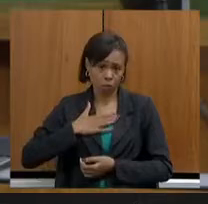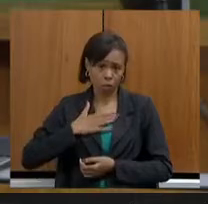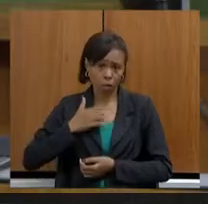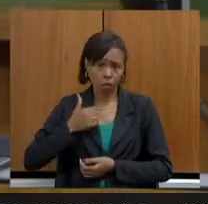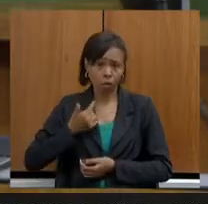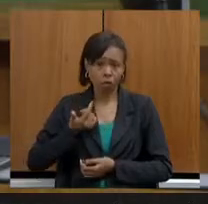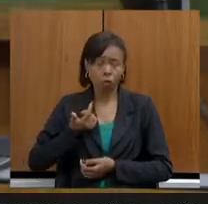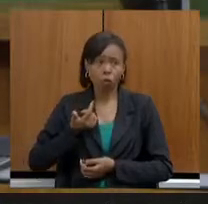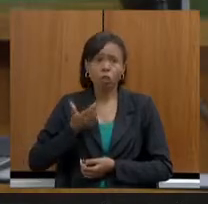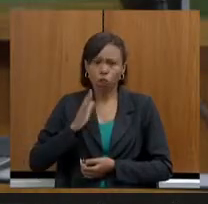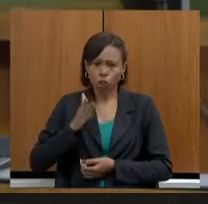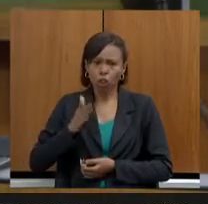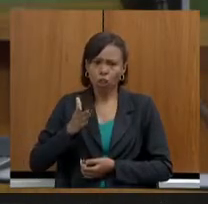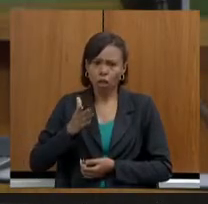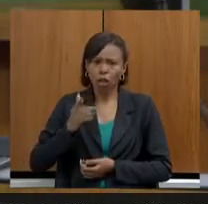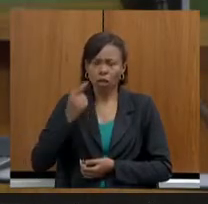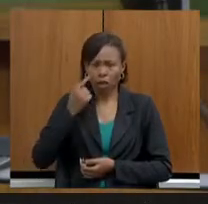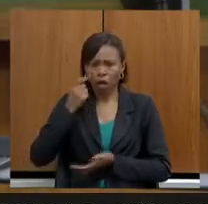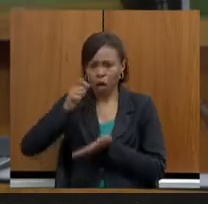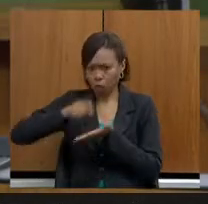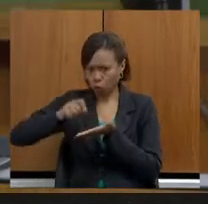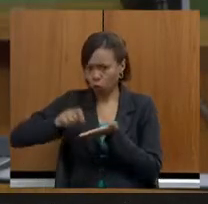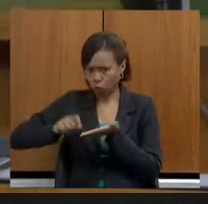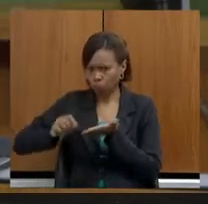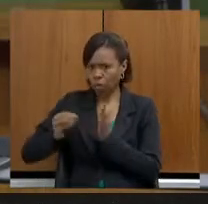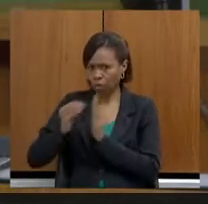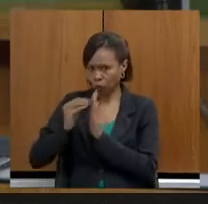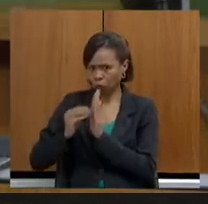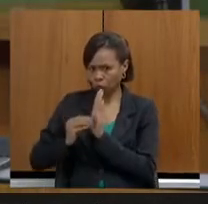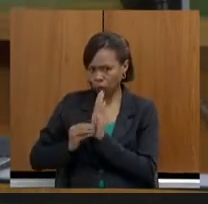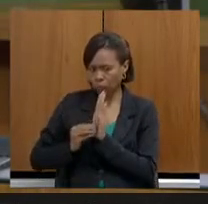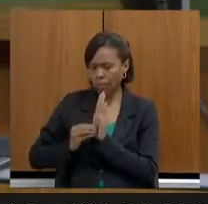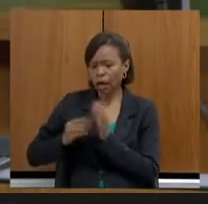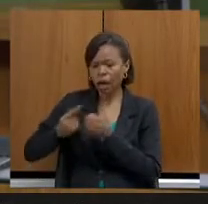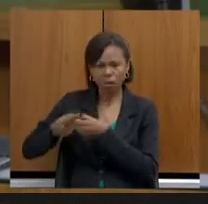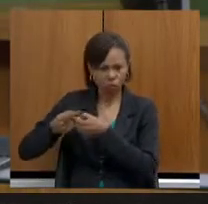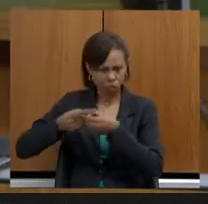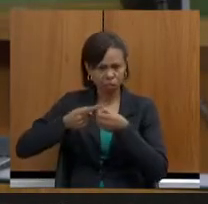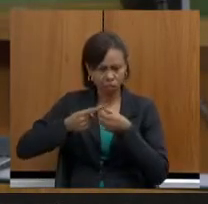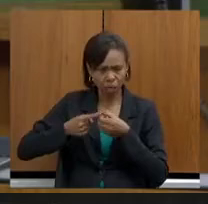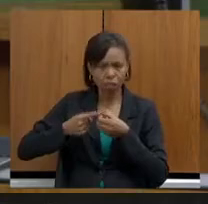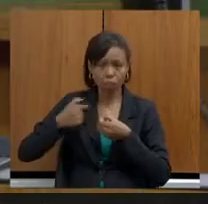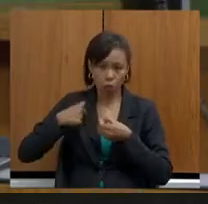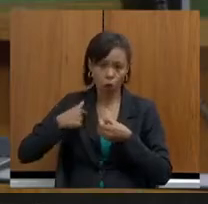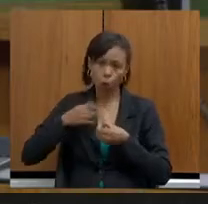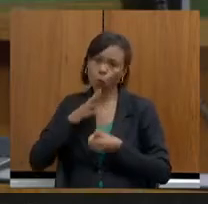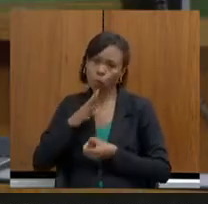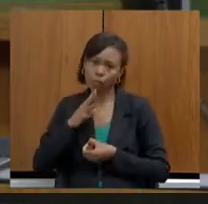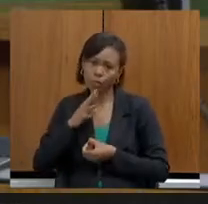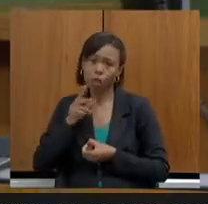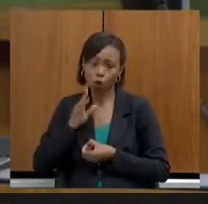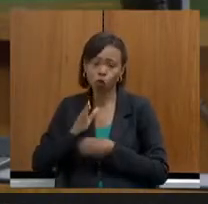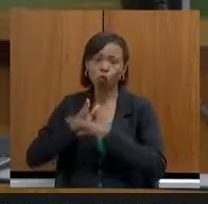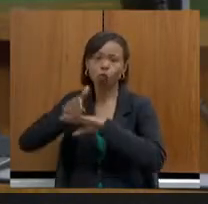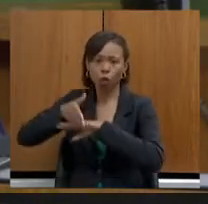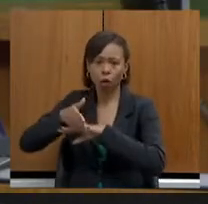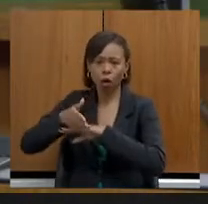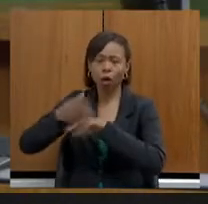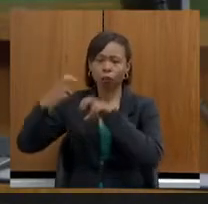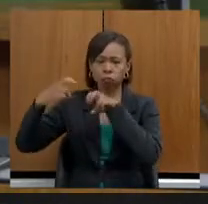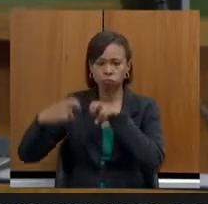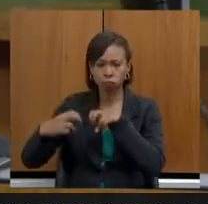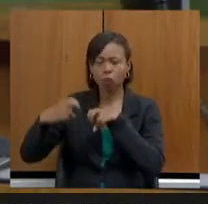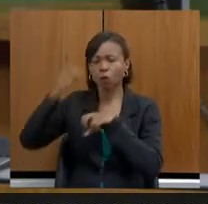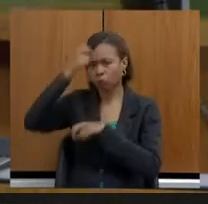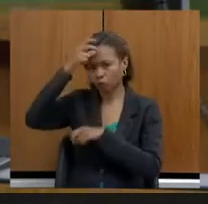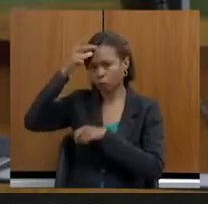que eu já notei aqui algumas algumas cidades que eu tenho algumas relações vou pessoalmente conversar com os prefeitos e